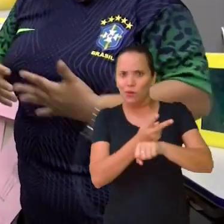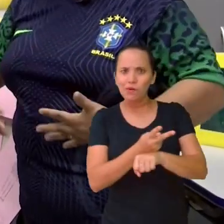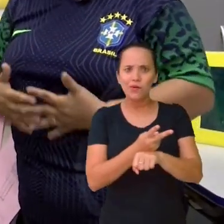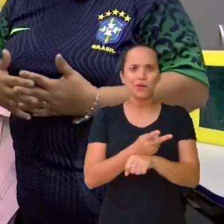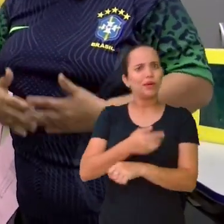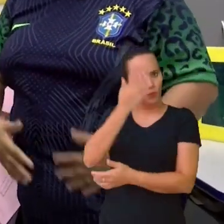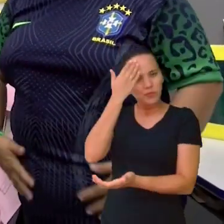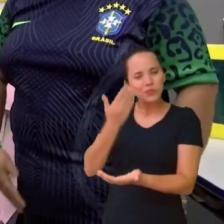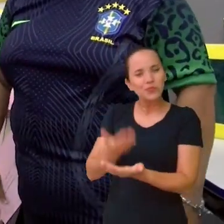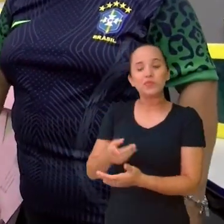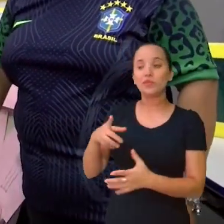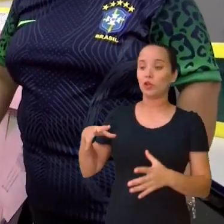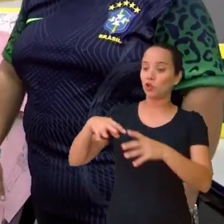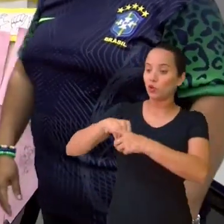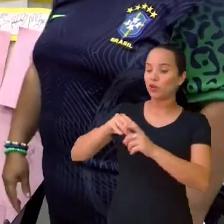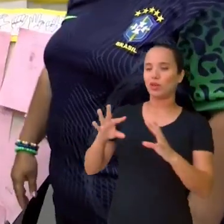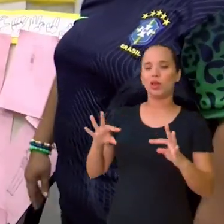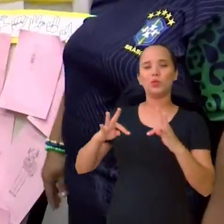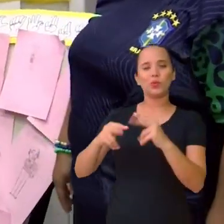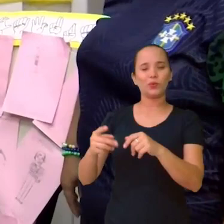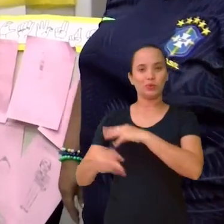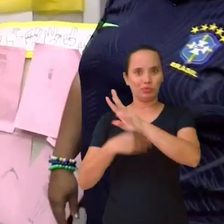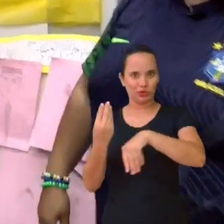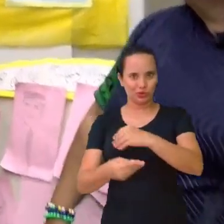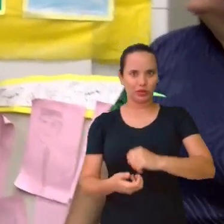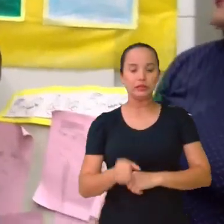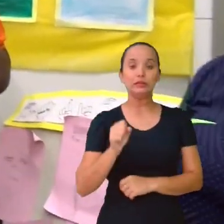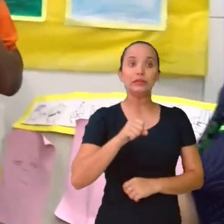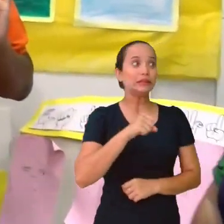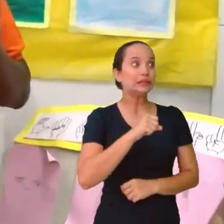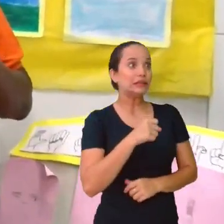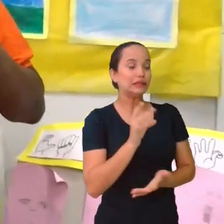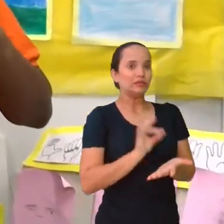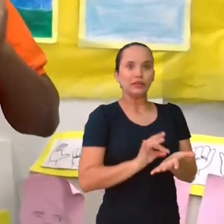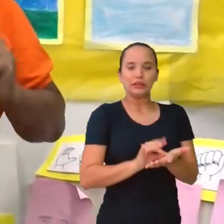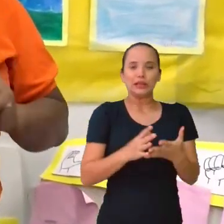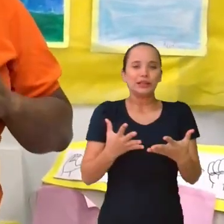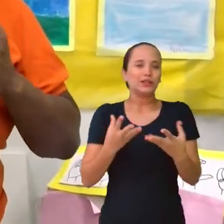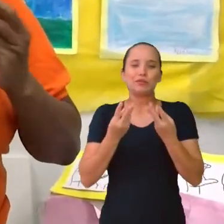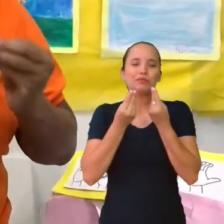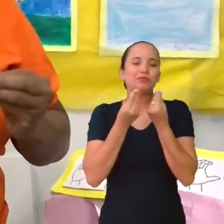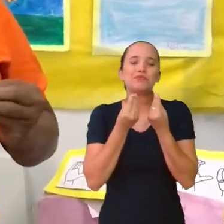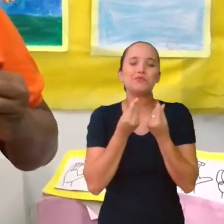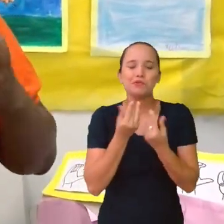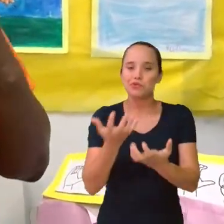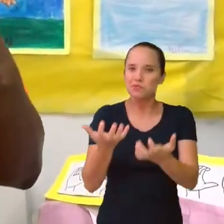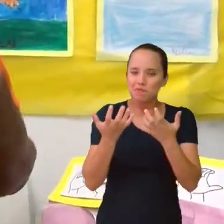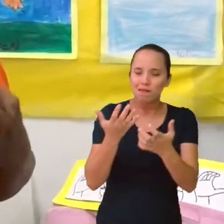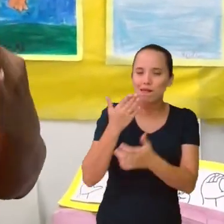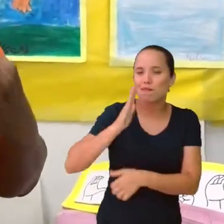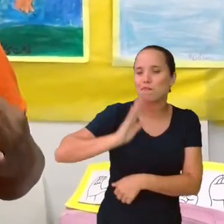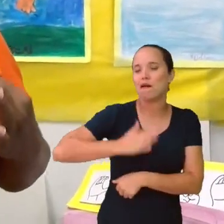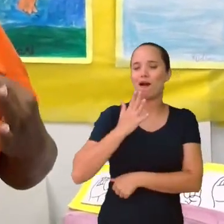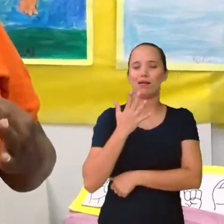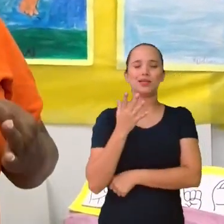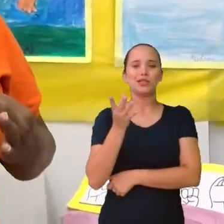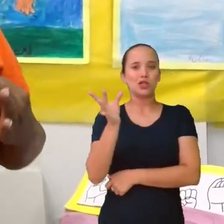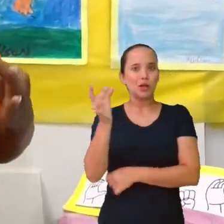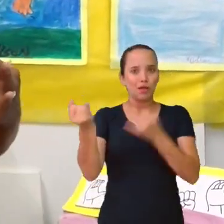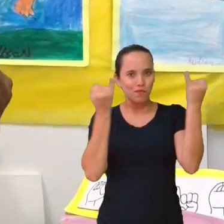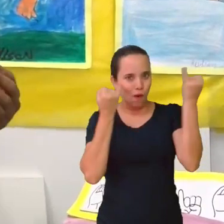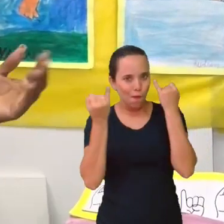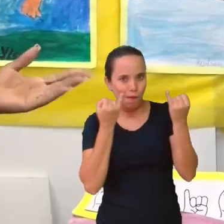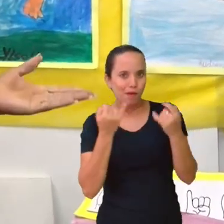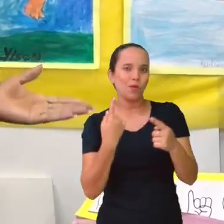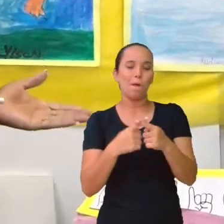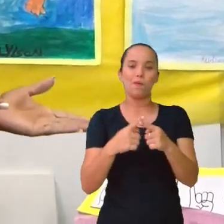certeza todas elas vão estar envolvidas. Exatamente. Então, vamos ficar com esse gostinho de quero mais, que as coisas acontecem de verdade,